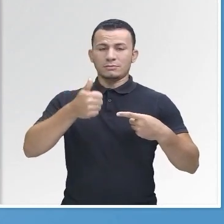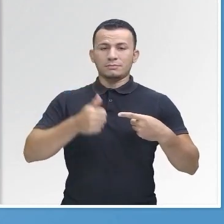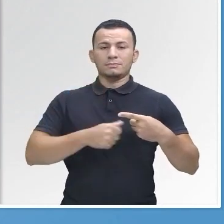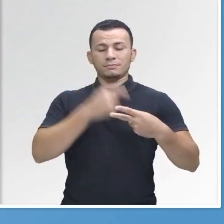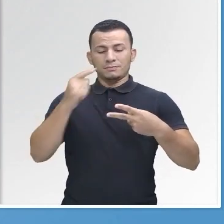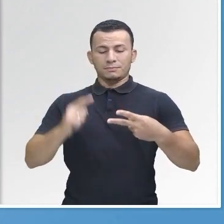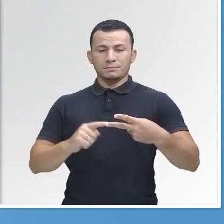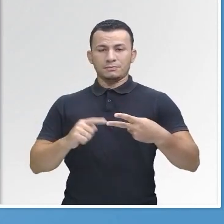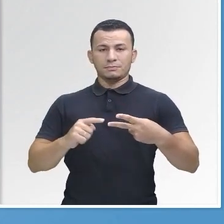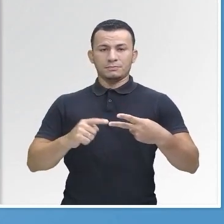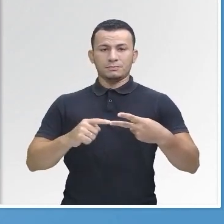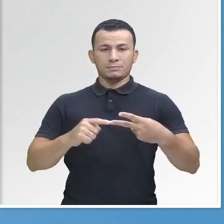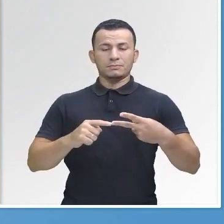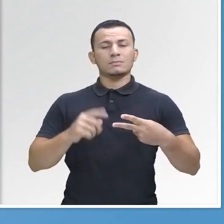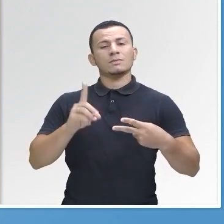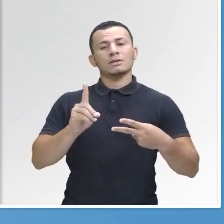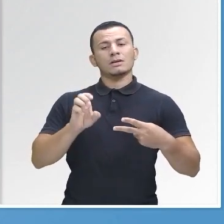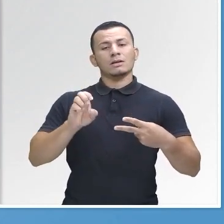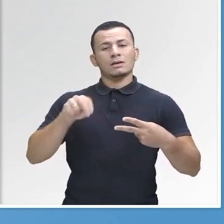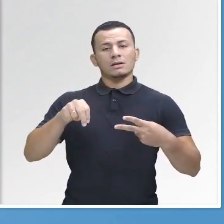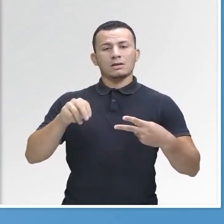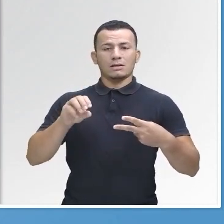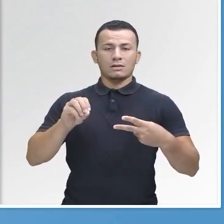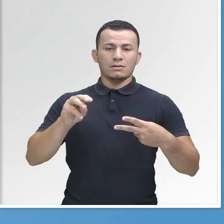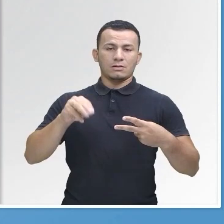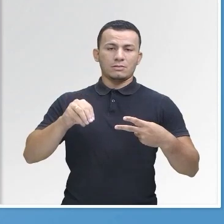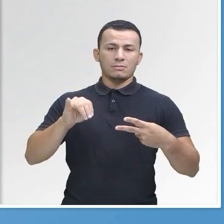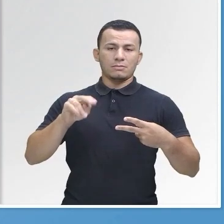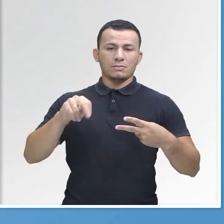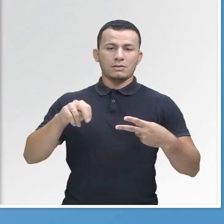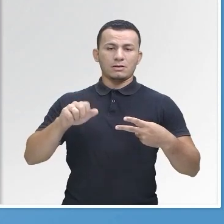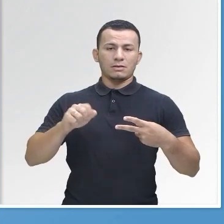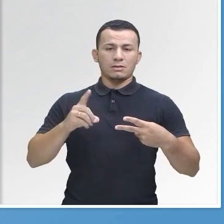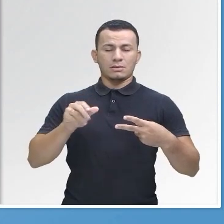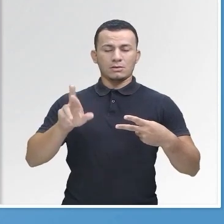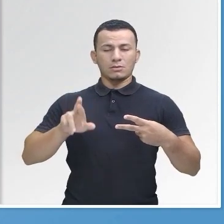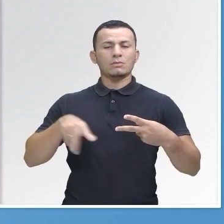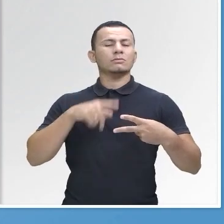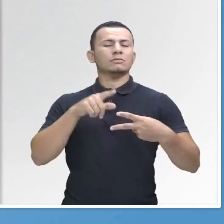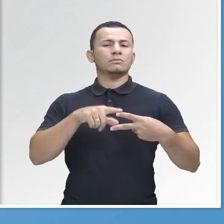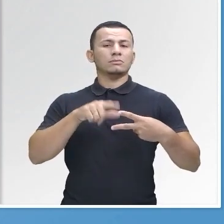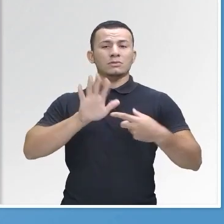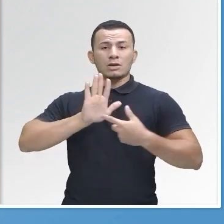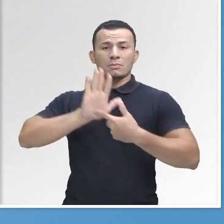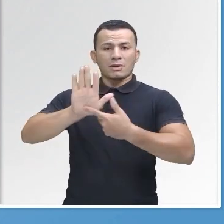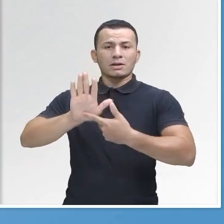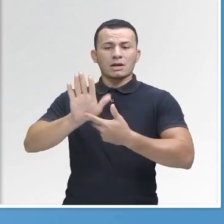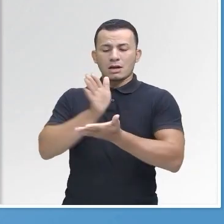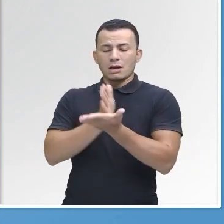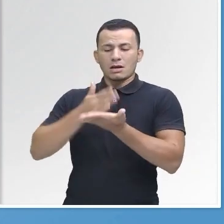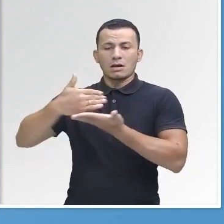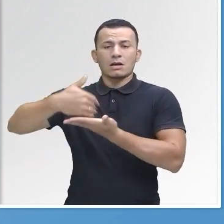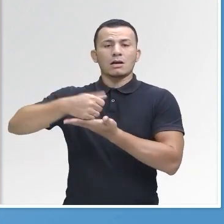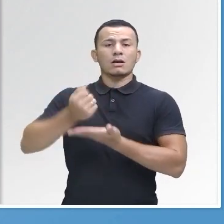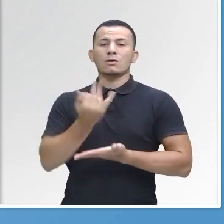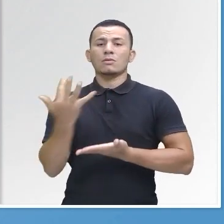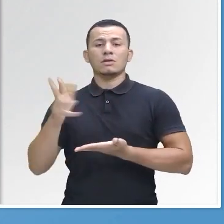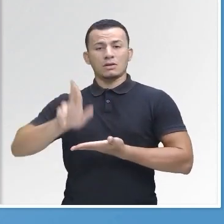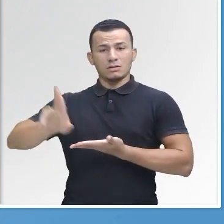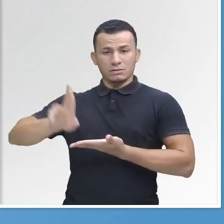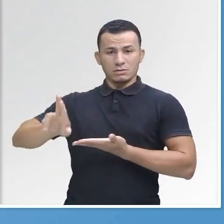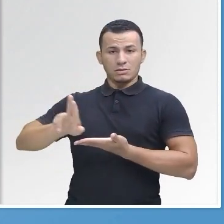embaixo vai ficar o denominador. O numerador vai indicar quantas partes do todo eu utilizei.